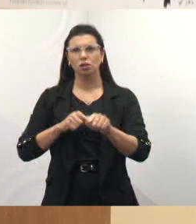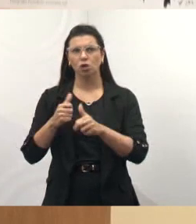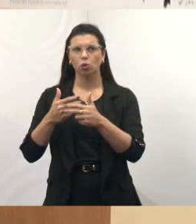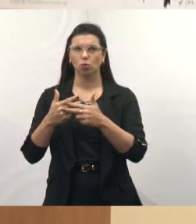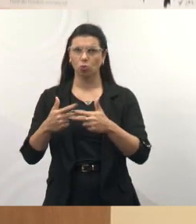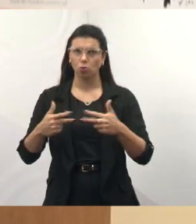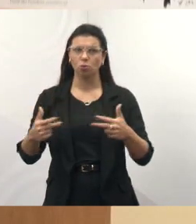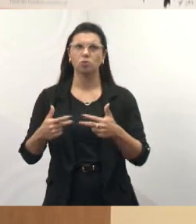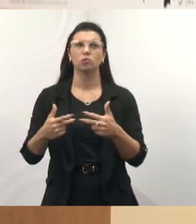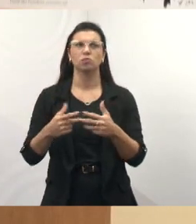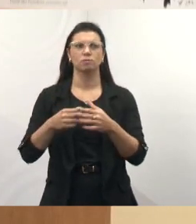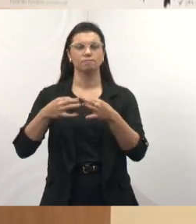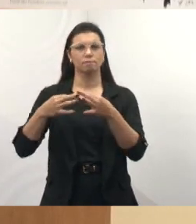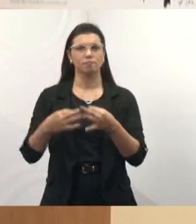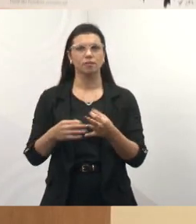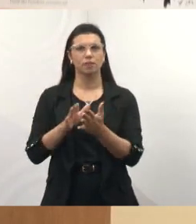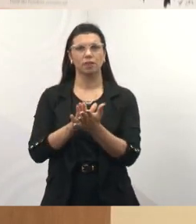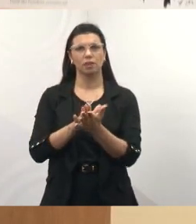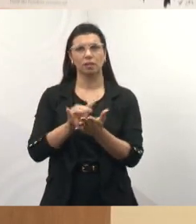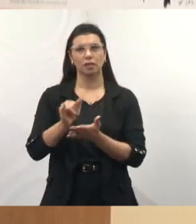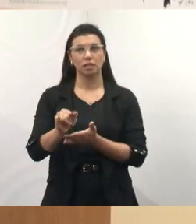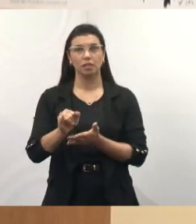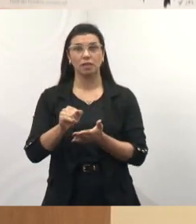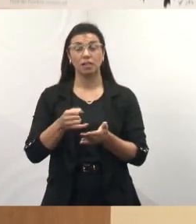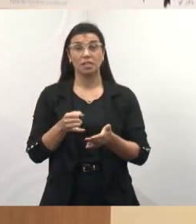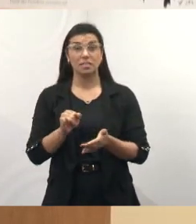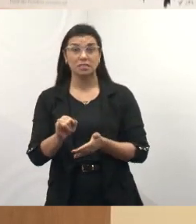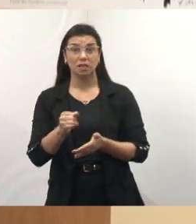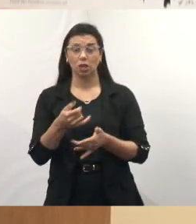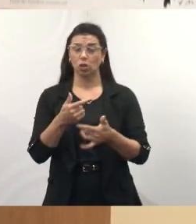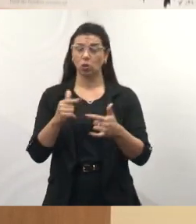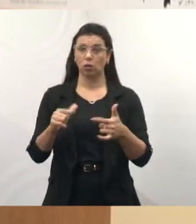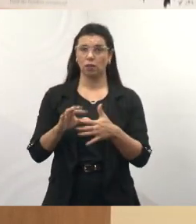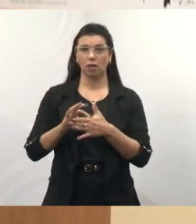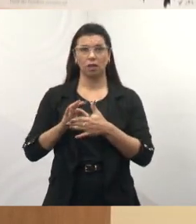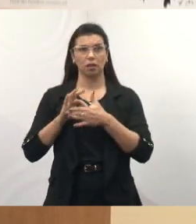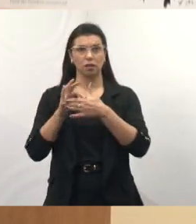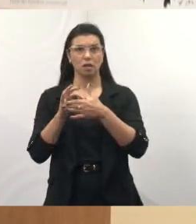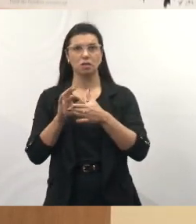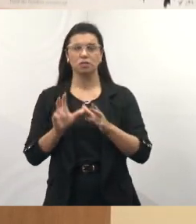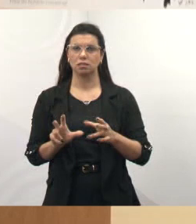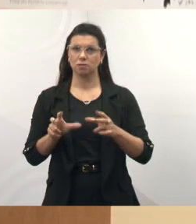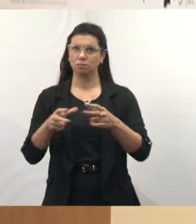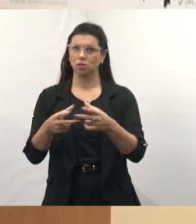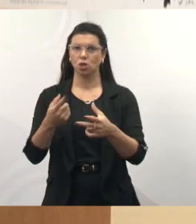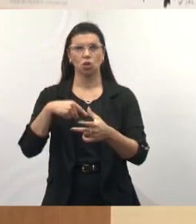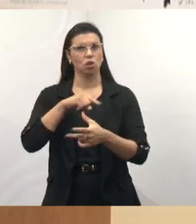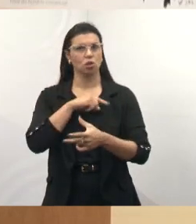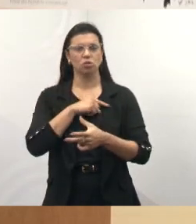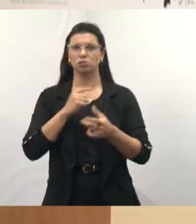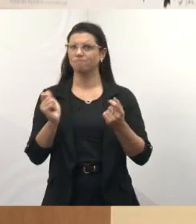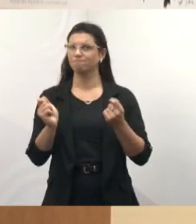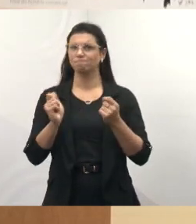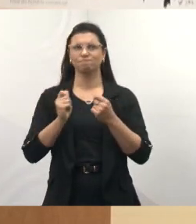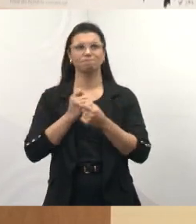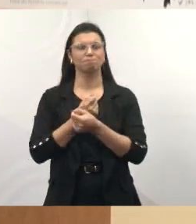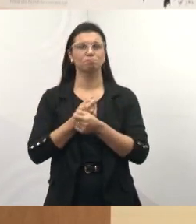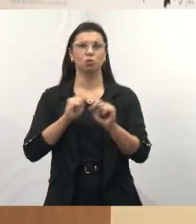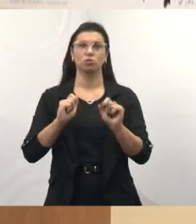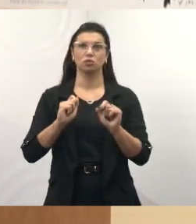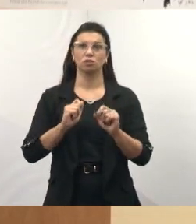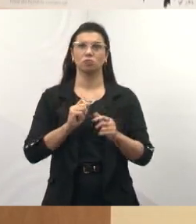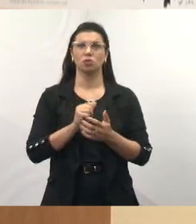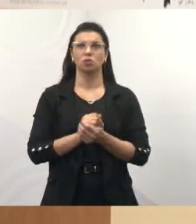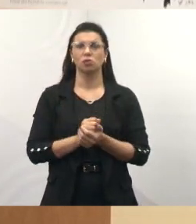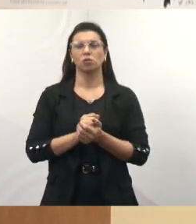Sem a liderança do governo na Casa Legislativa, a gente não tem essa capacidade de articular com os demais vereadores que compõem